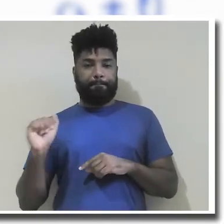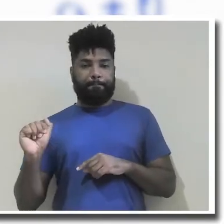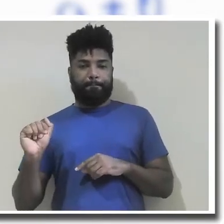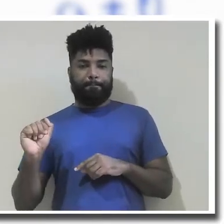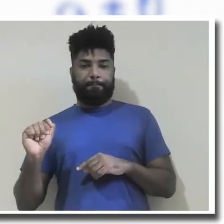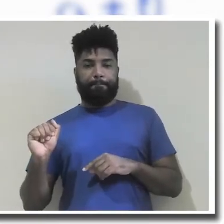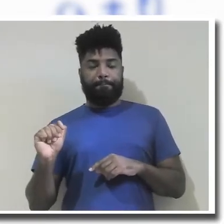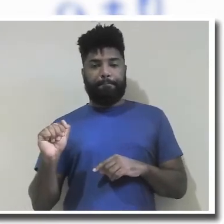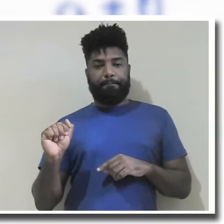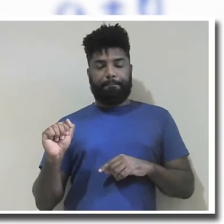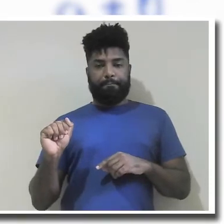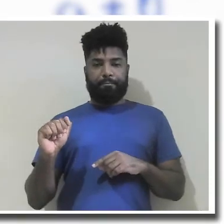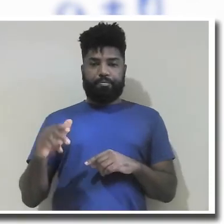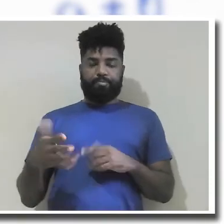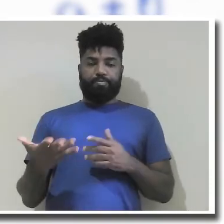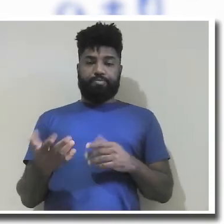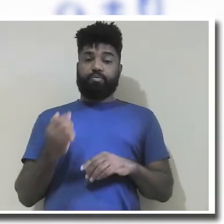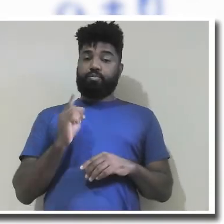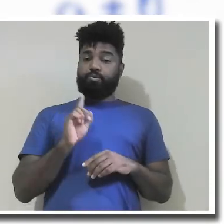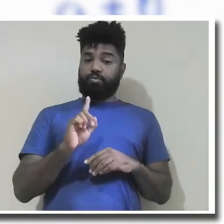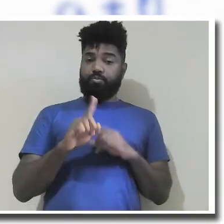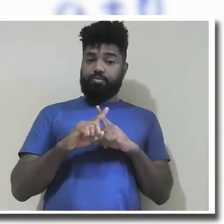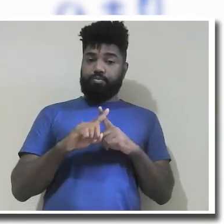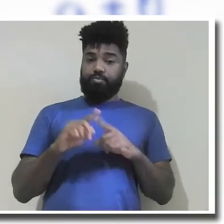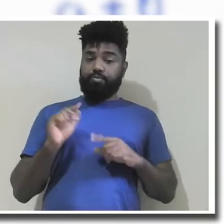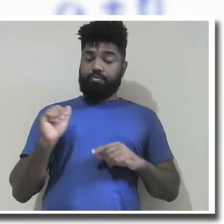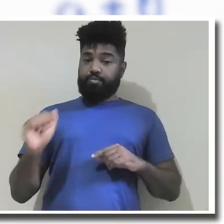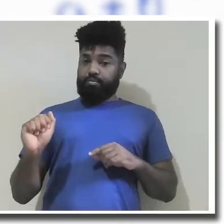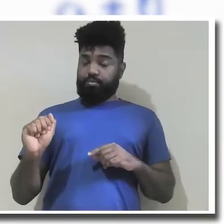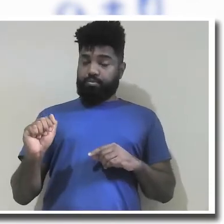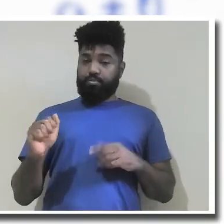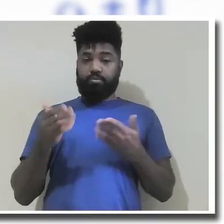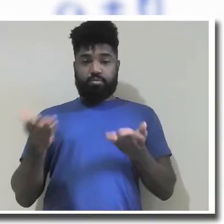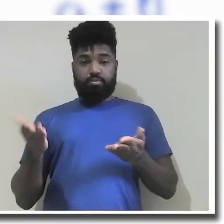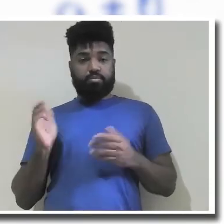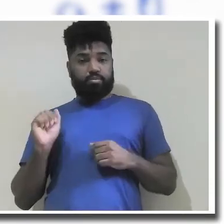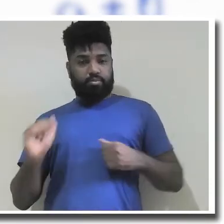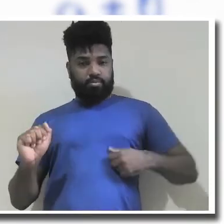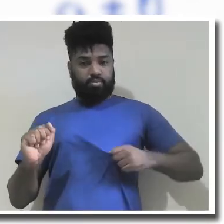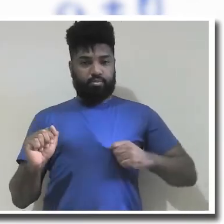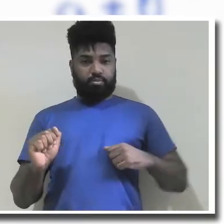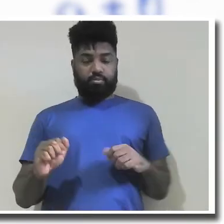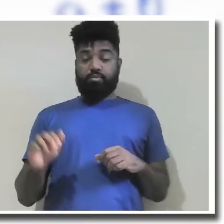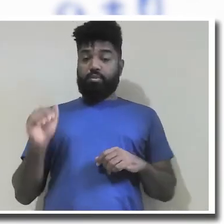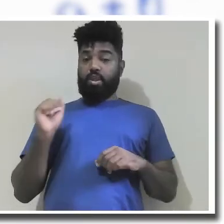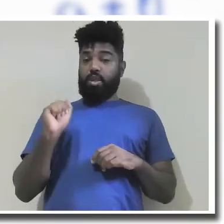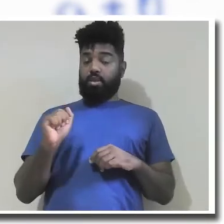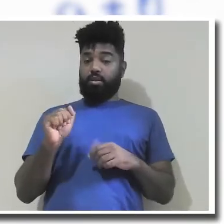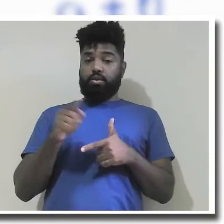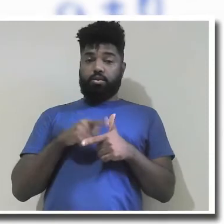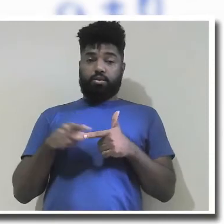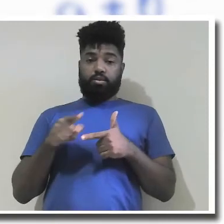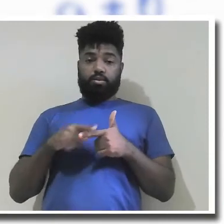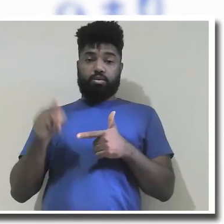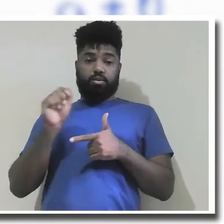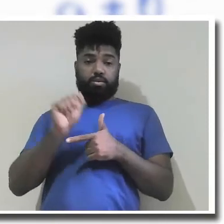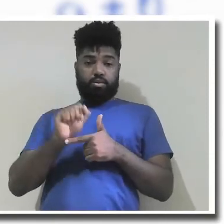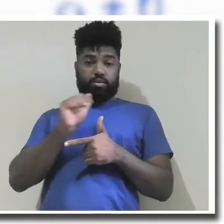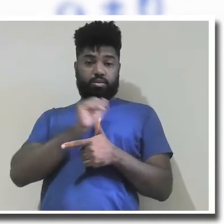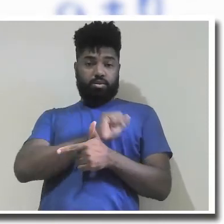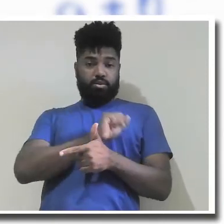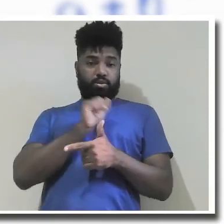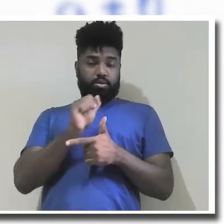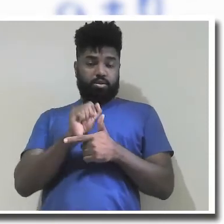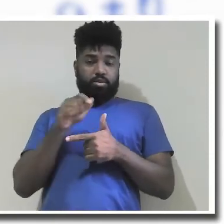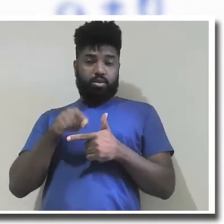1 vezes A é A. A dividido por A, quando A é